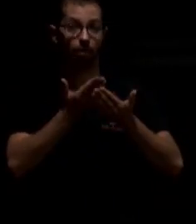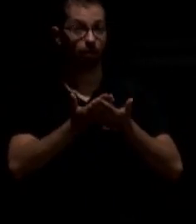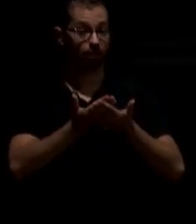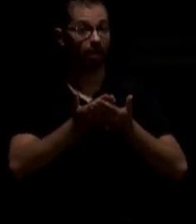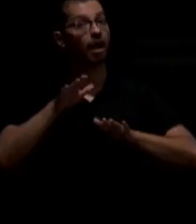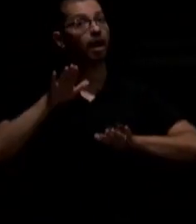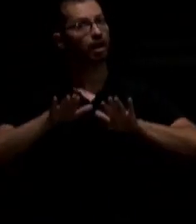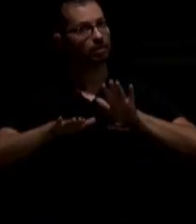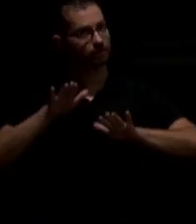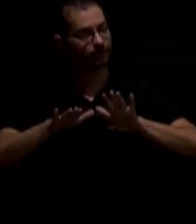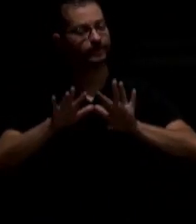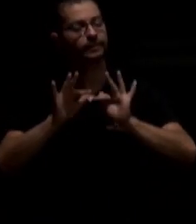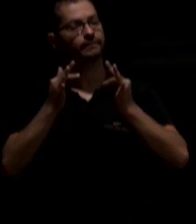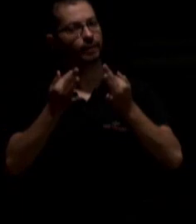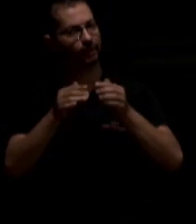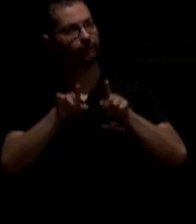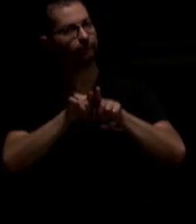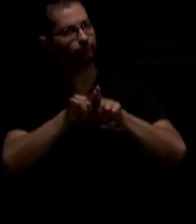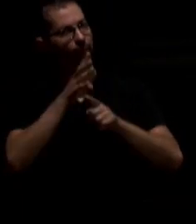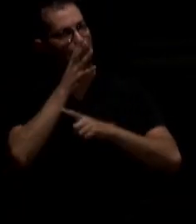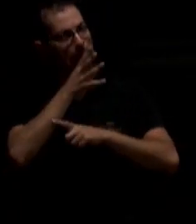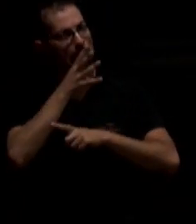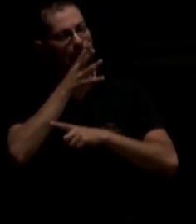família, por um motivo.